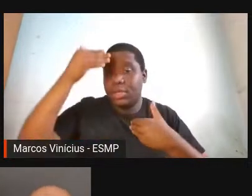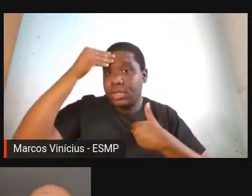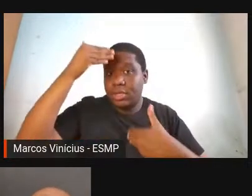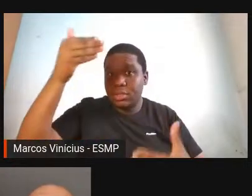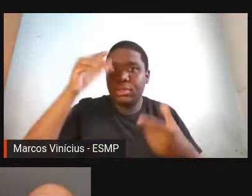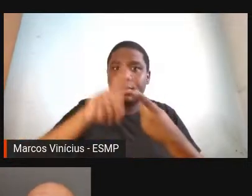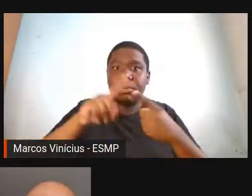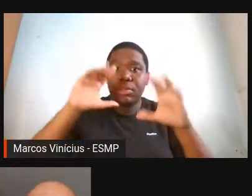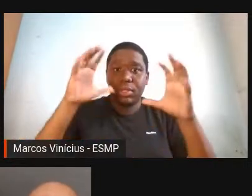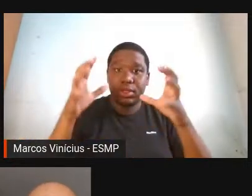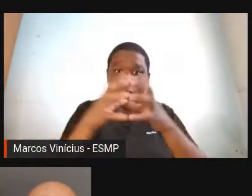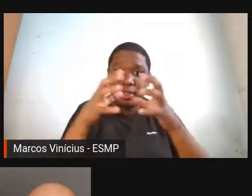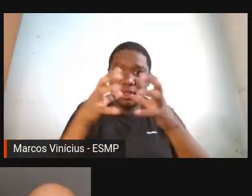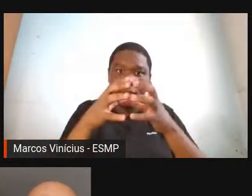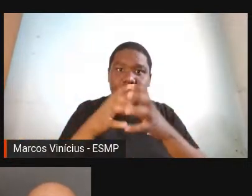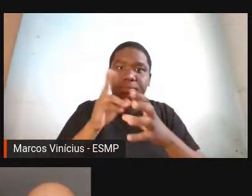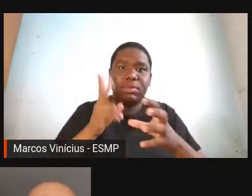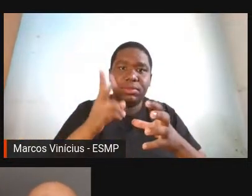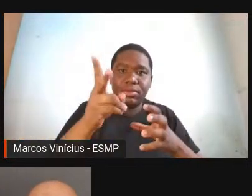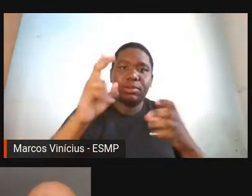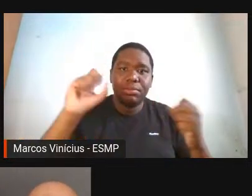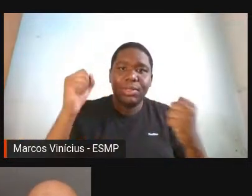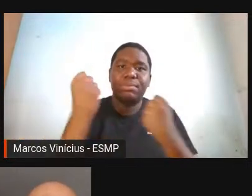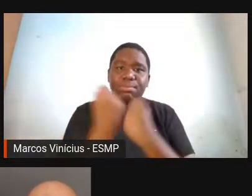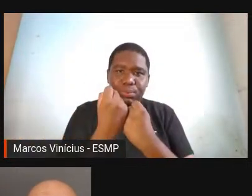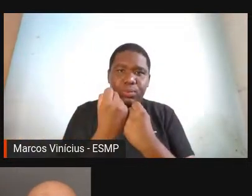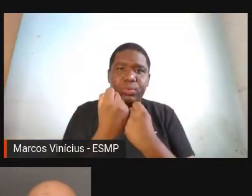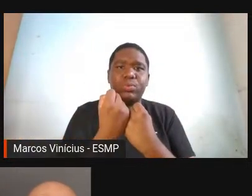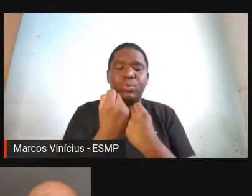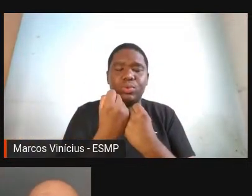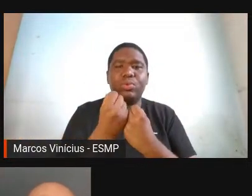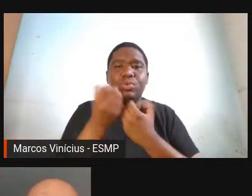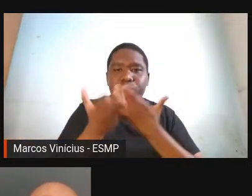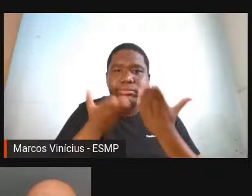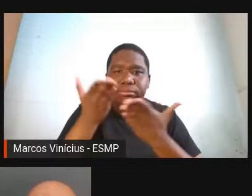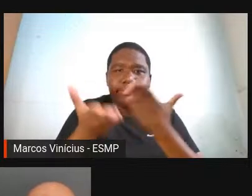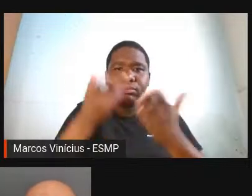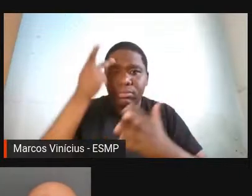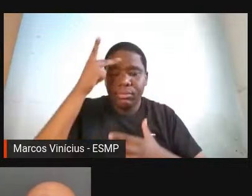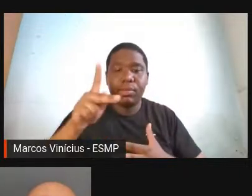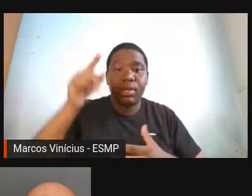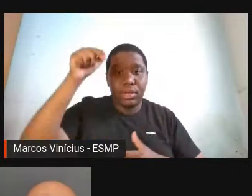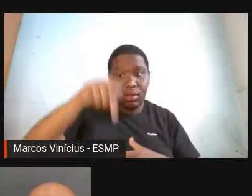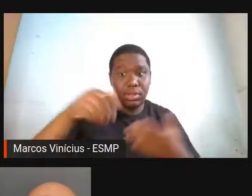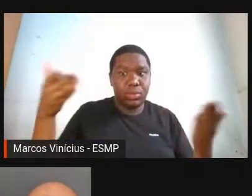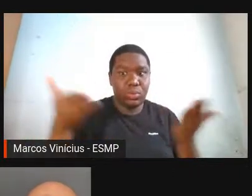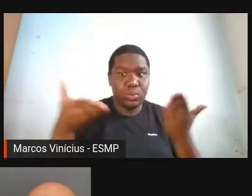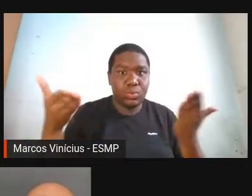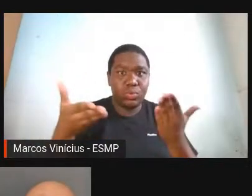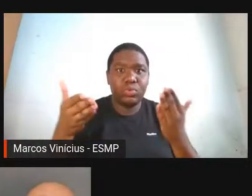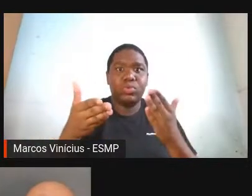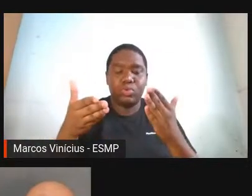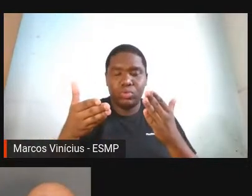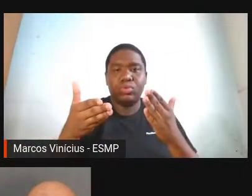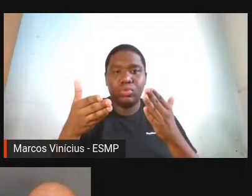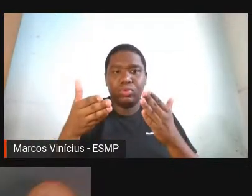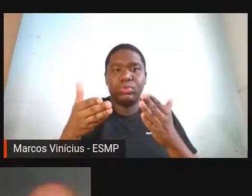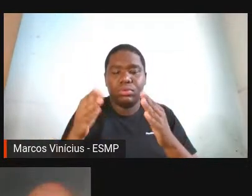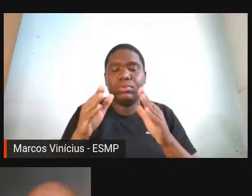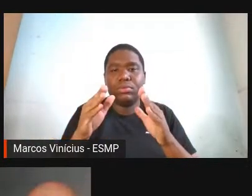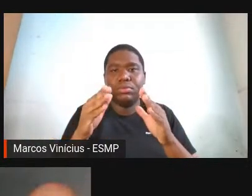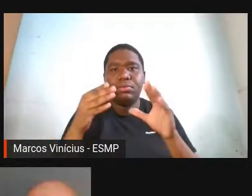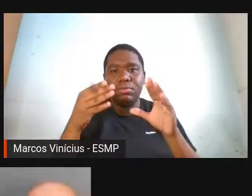sua equipe, por todo o apoio prestado para a realização desse webinário